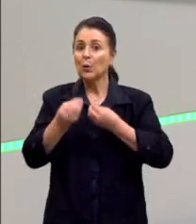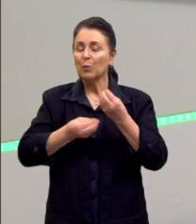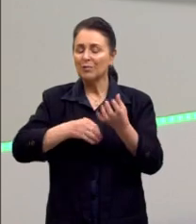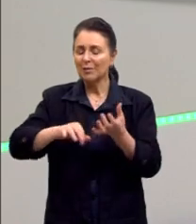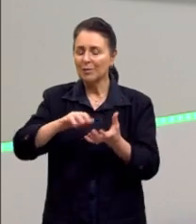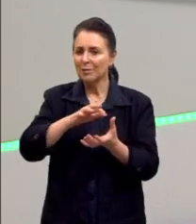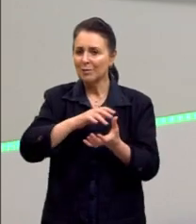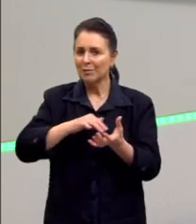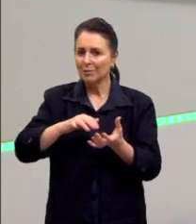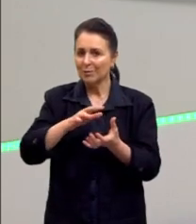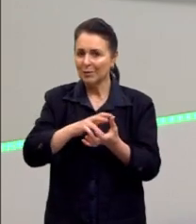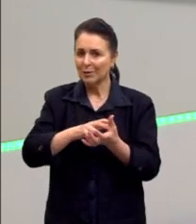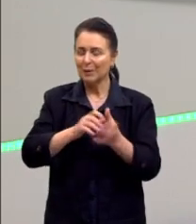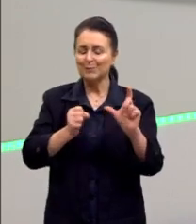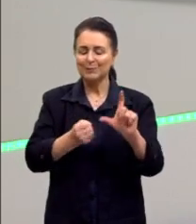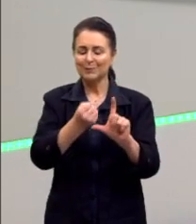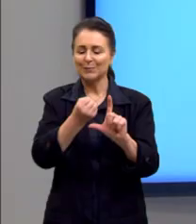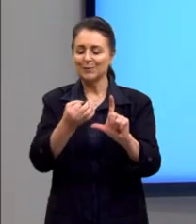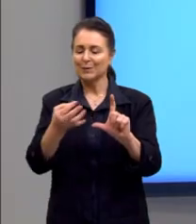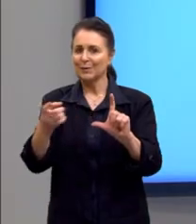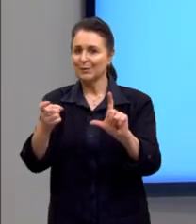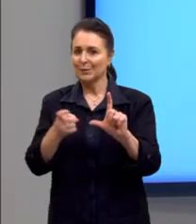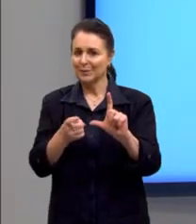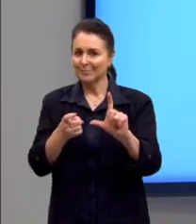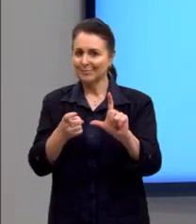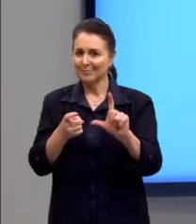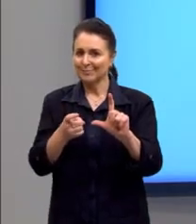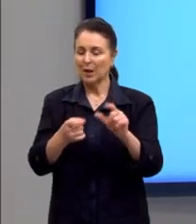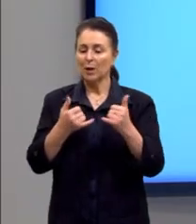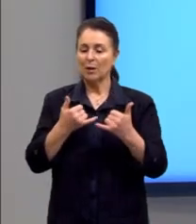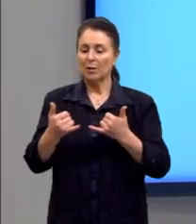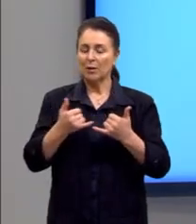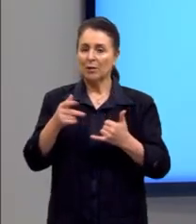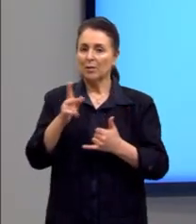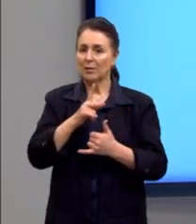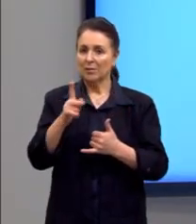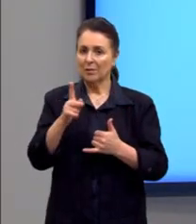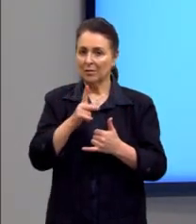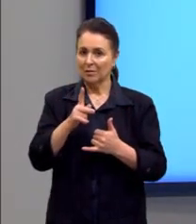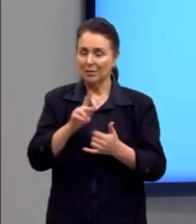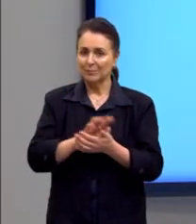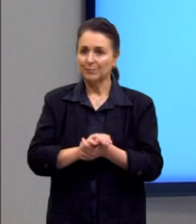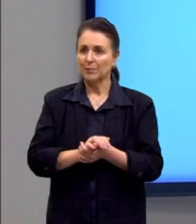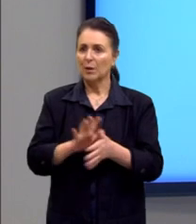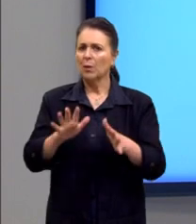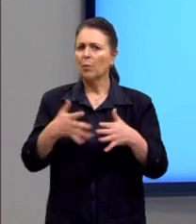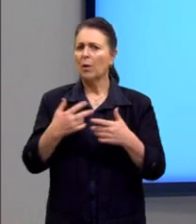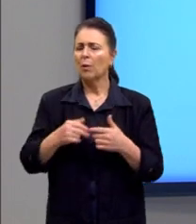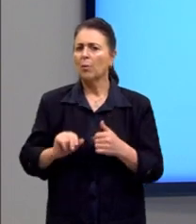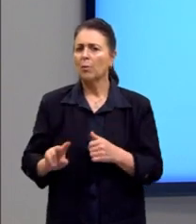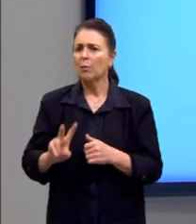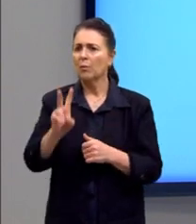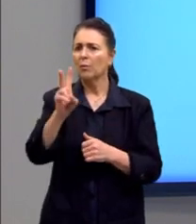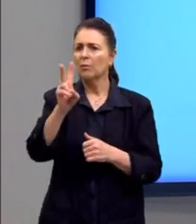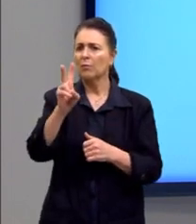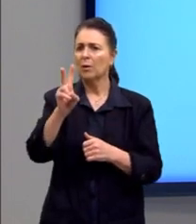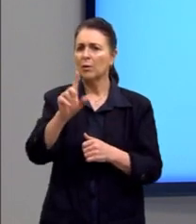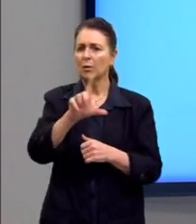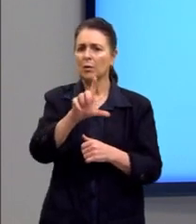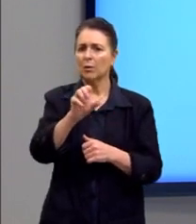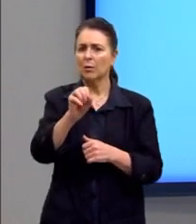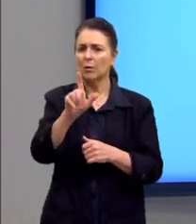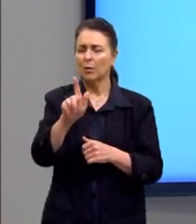calculamos né um logaritmo o exemplo que eu trouxe para vocês aqui qual o valor de